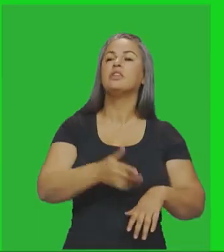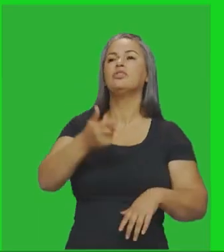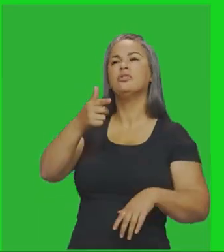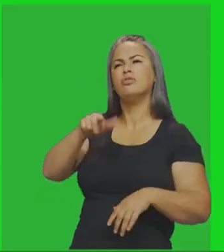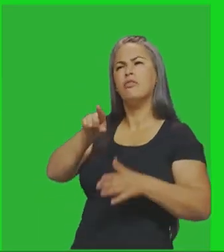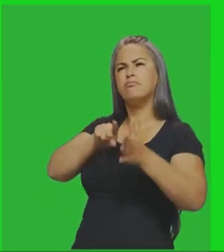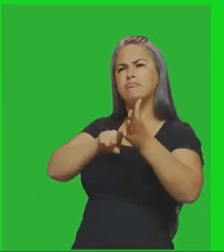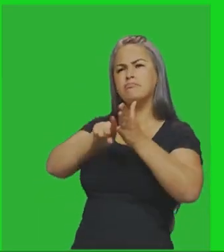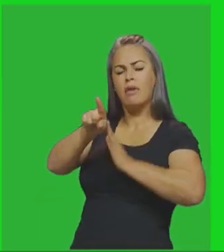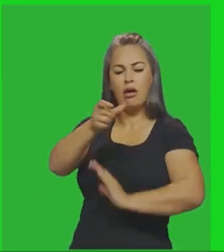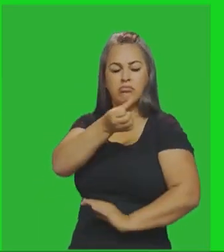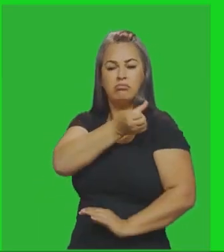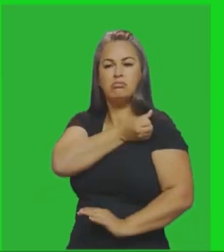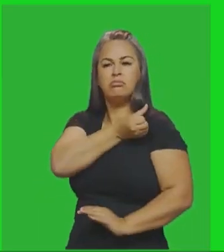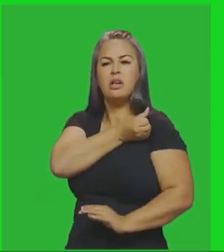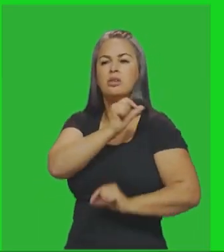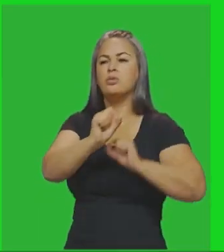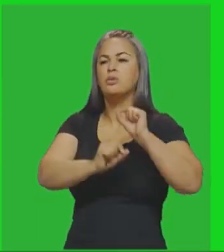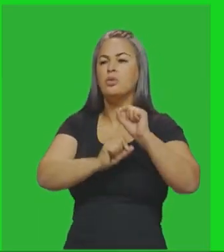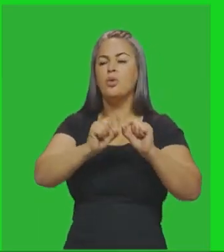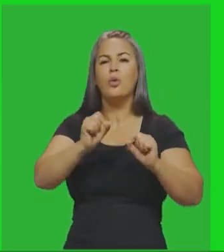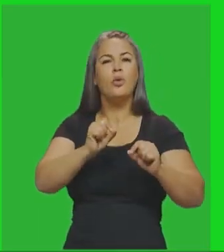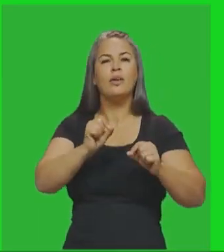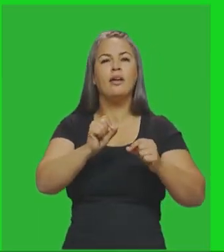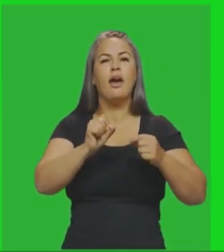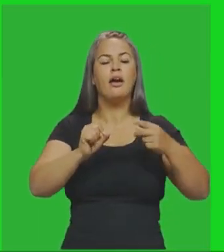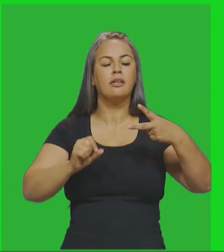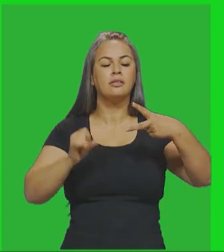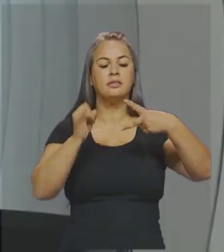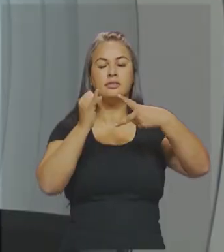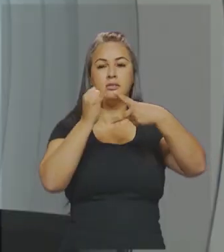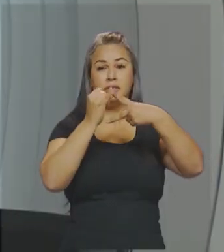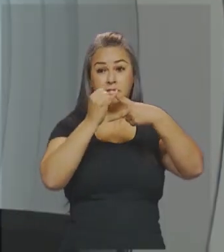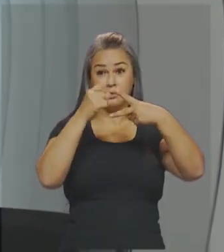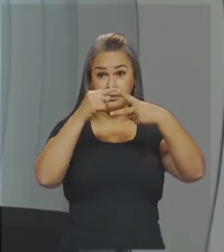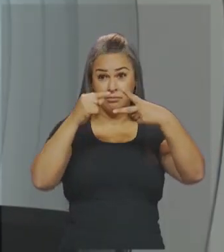ano. O que é polígono e dê exemplos?